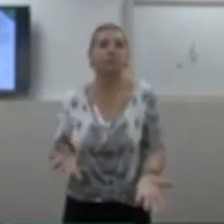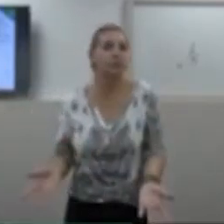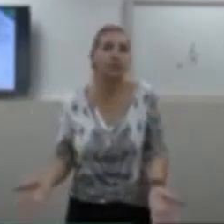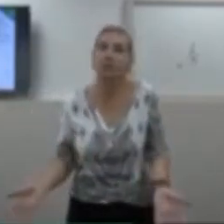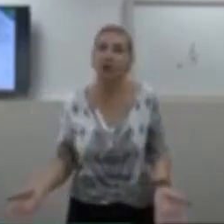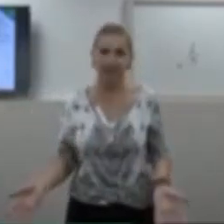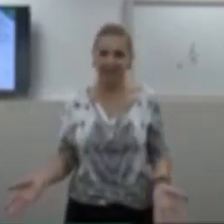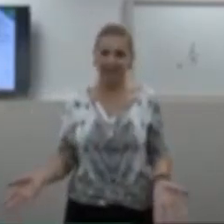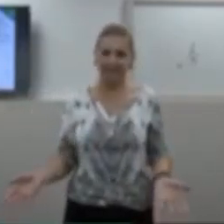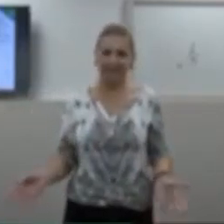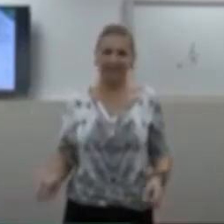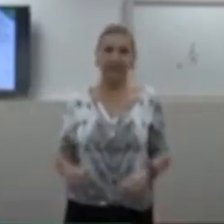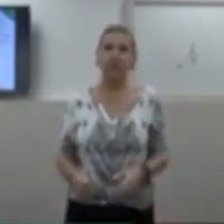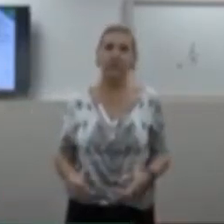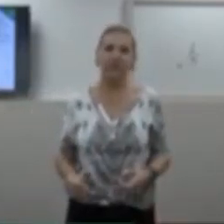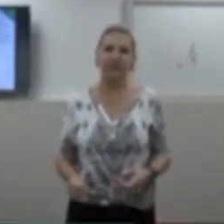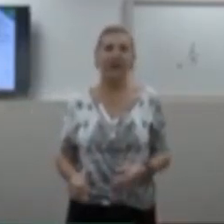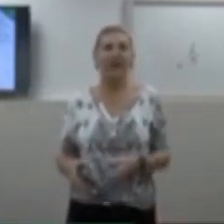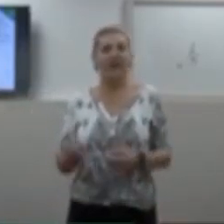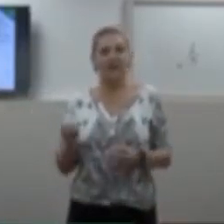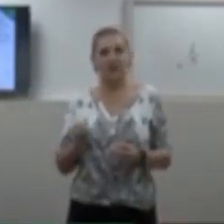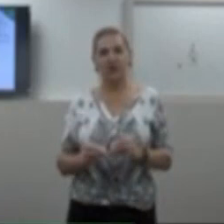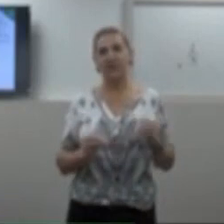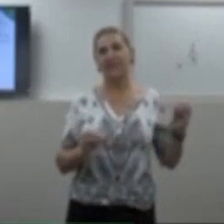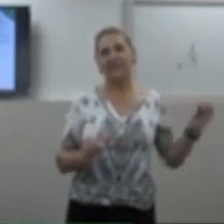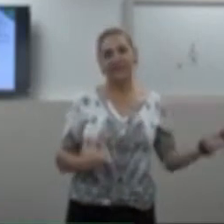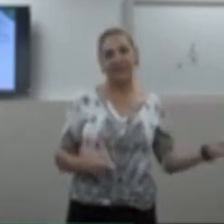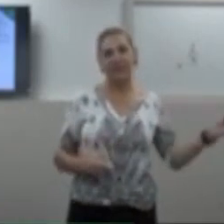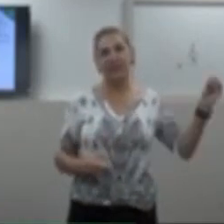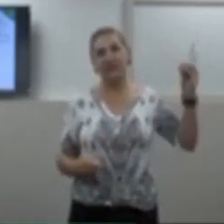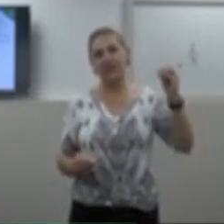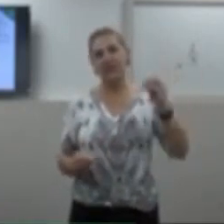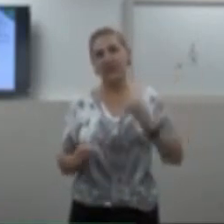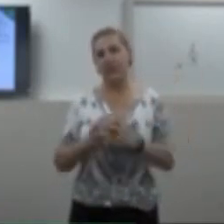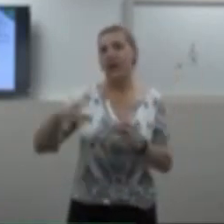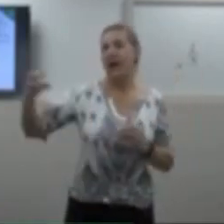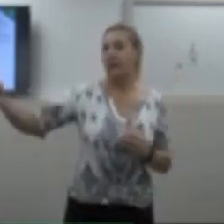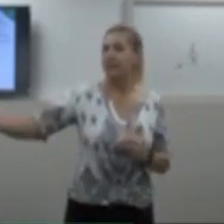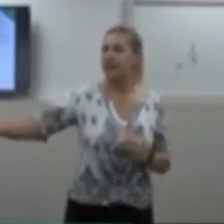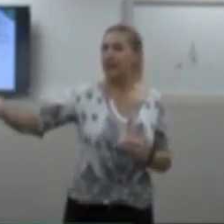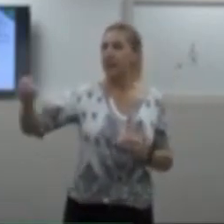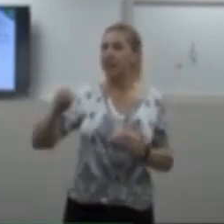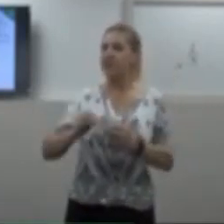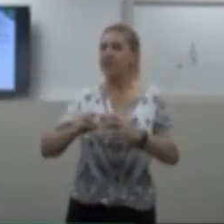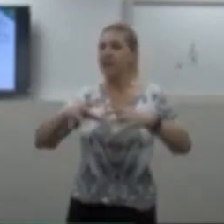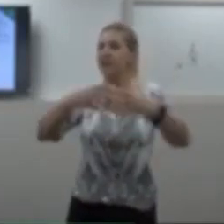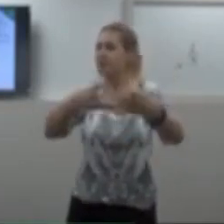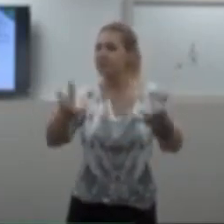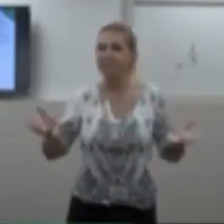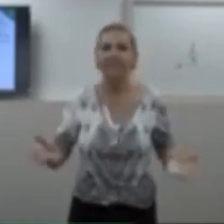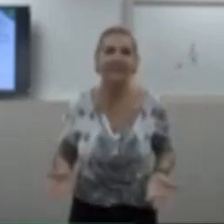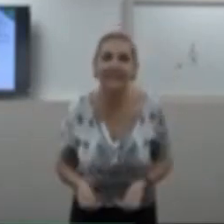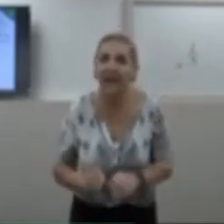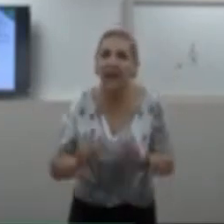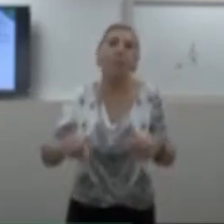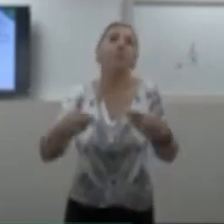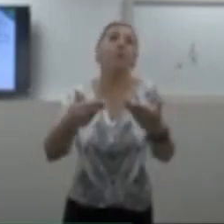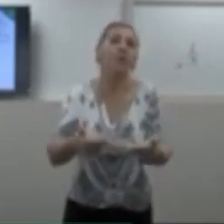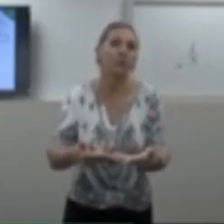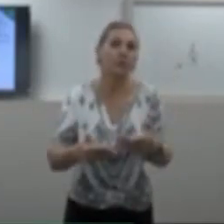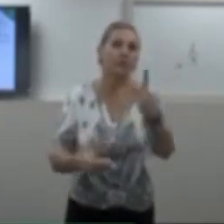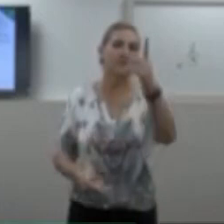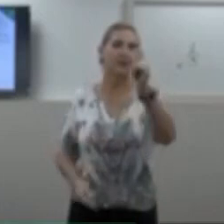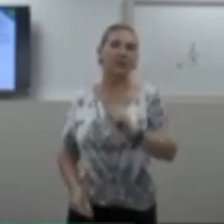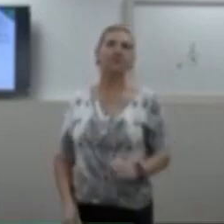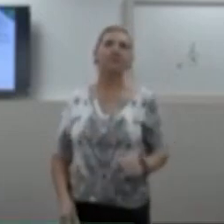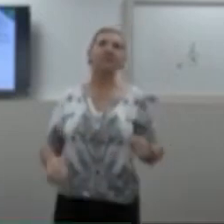real? Só tem a ver. Tudo a ver. É só a gente trazer o conhecimento, aplicar o conhecimento e ter